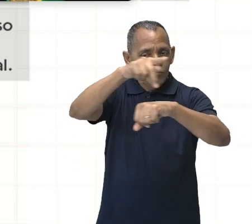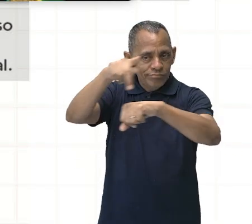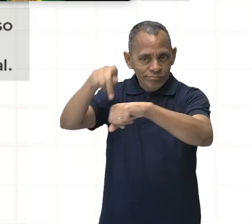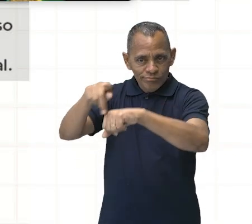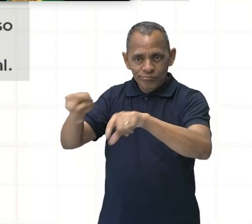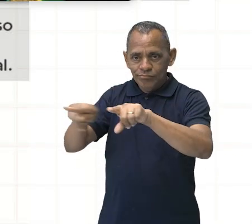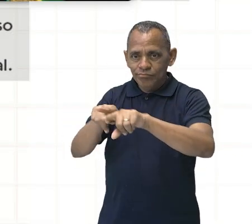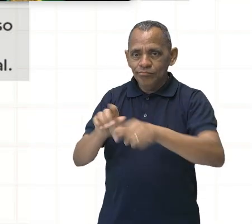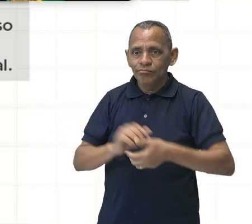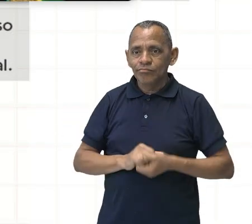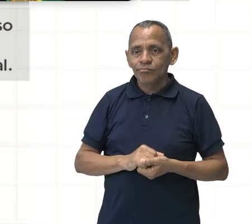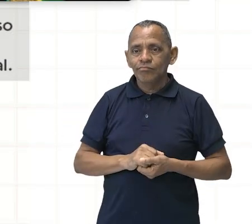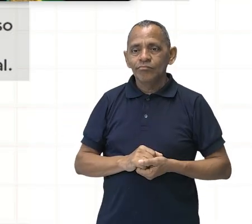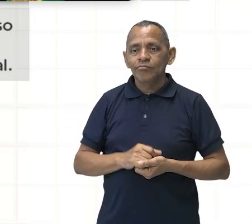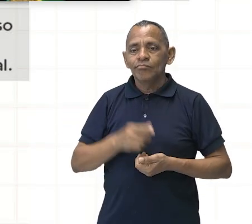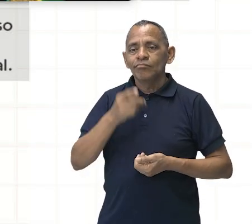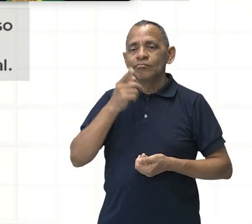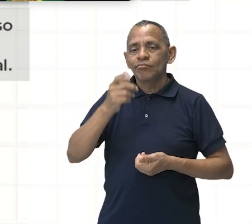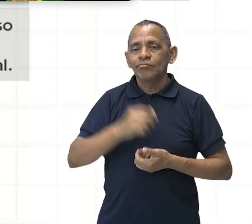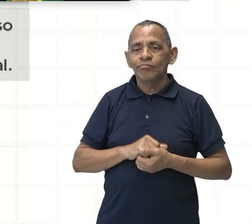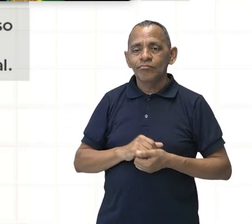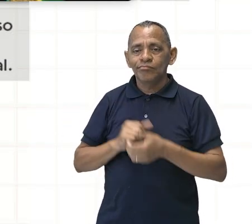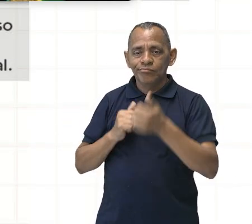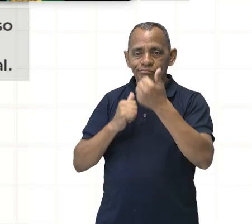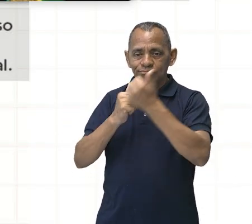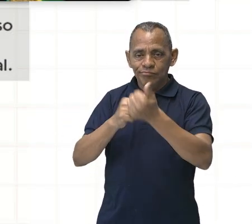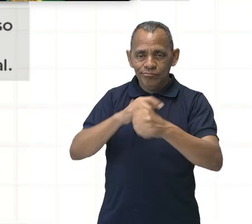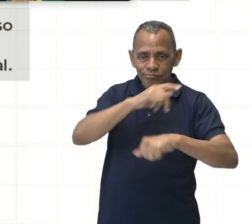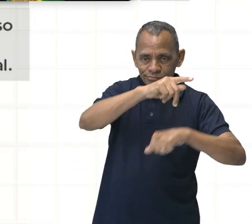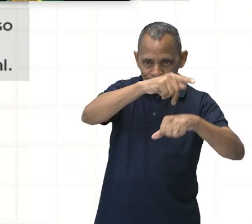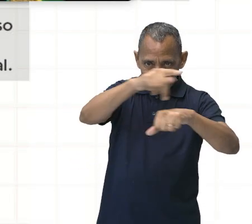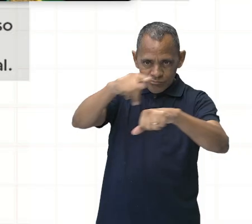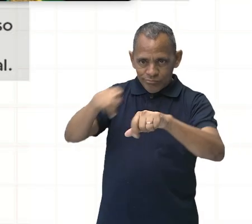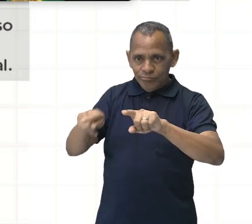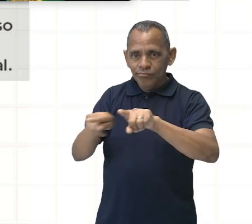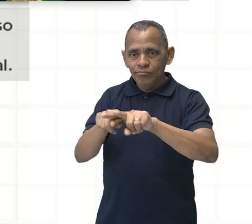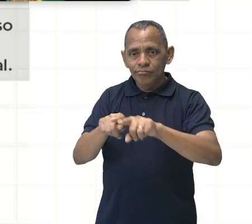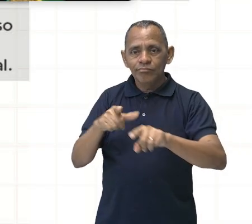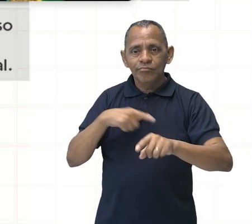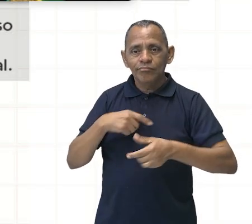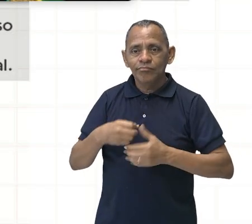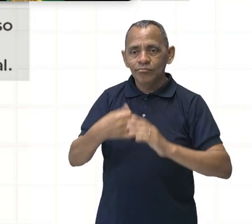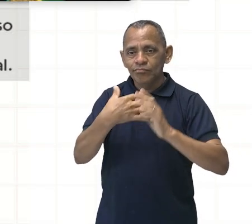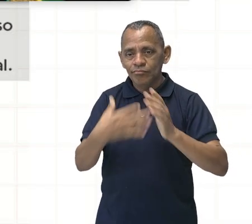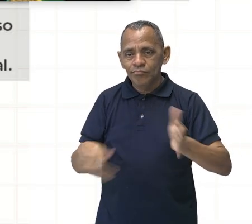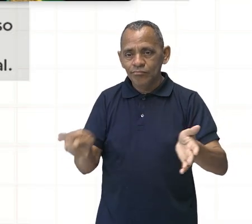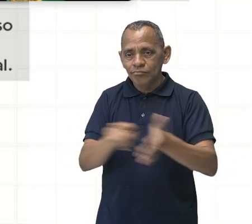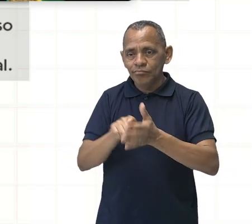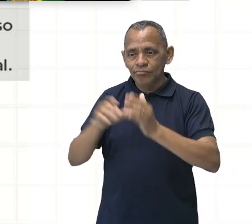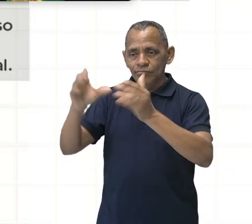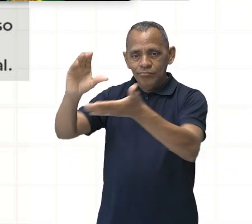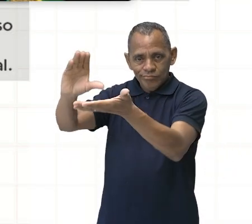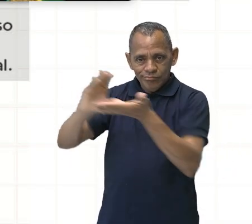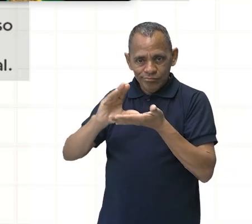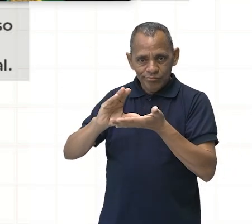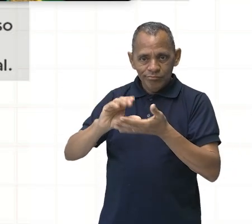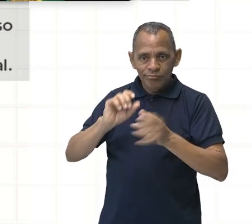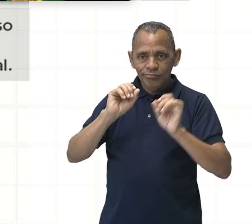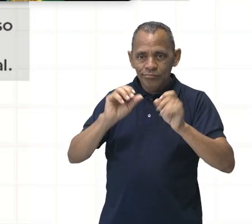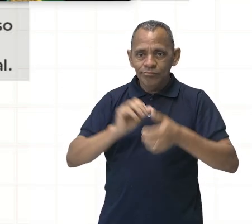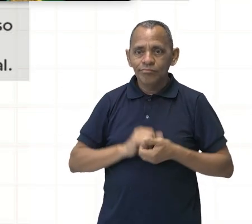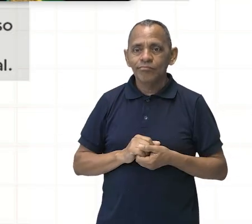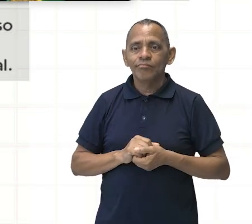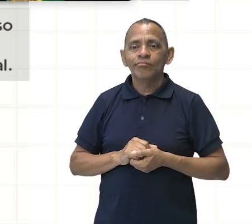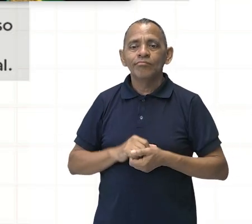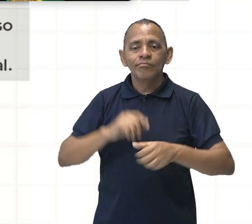se fala do apoio internacional, também está configurando o investimento de